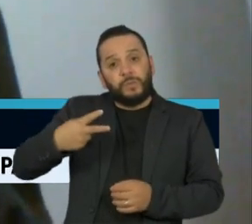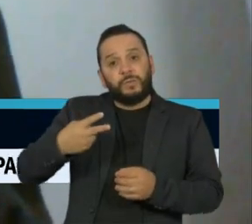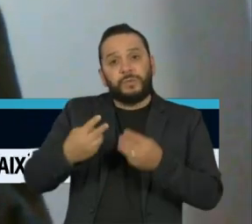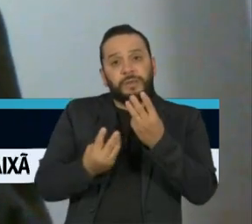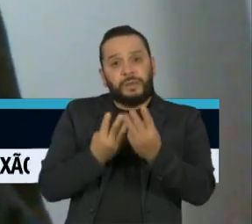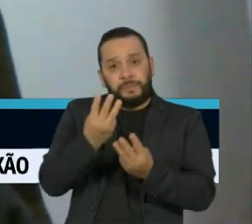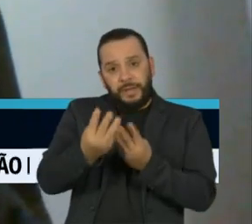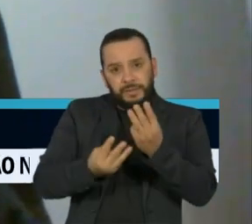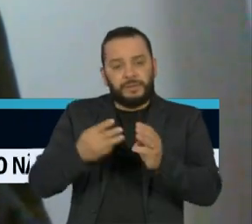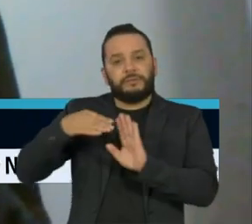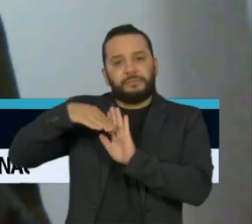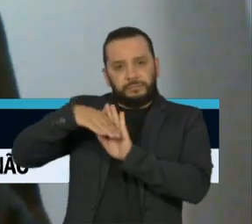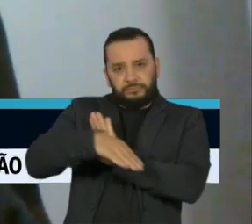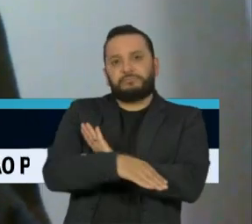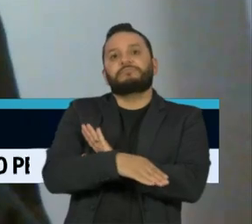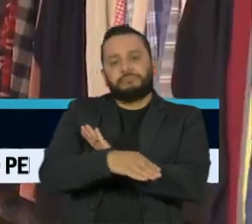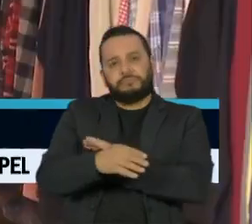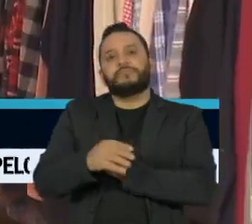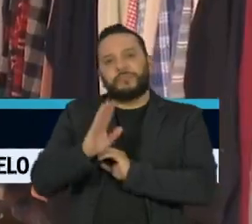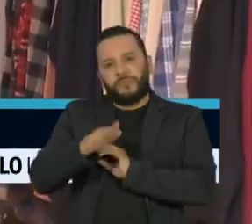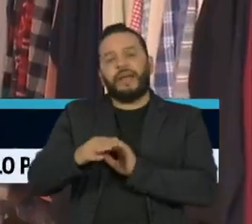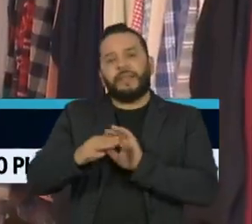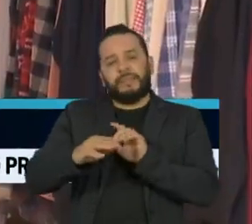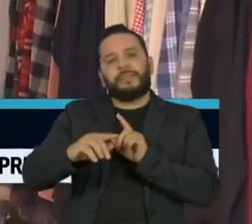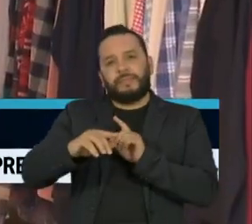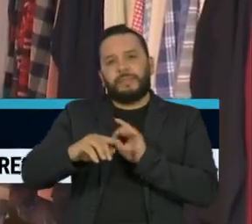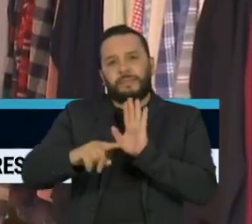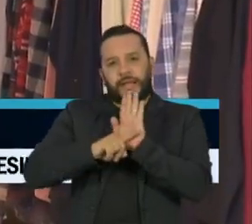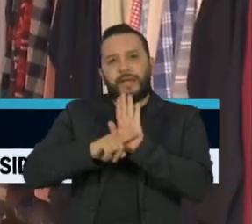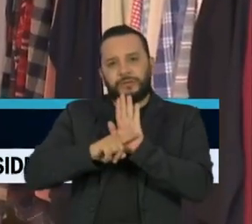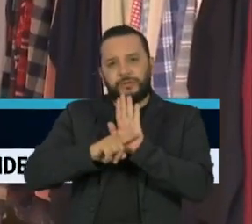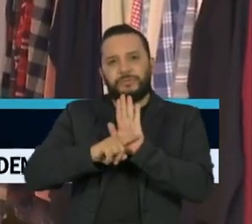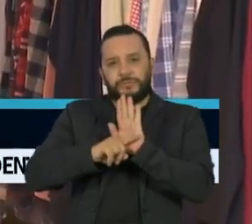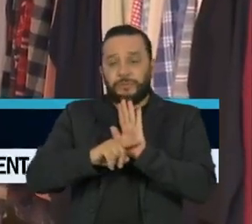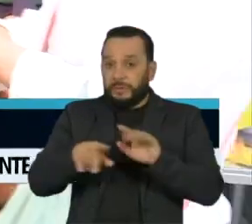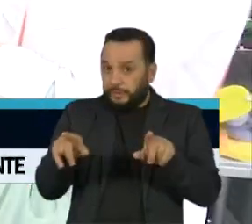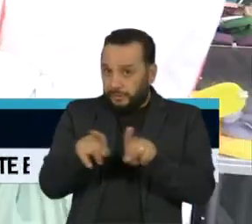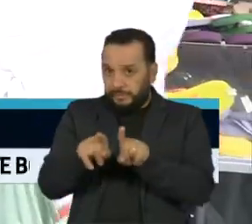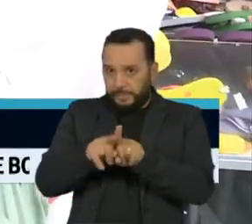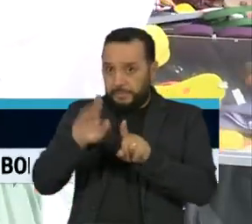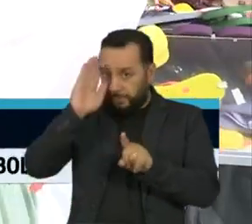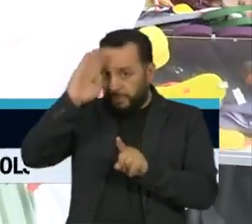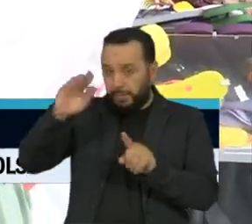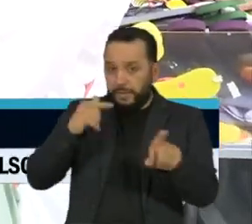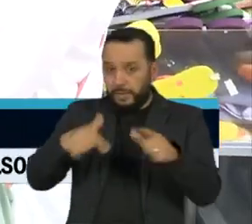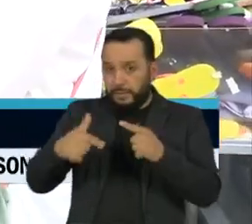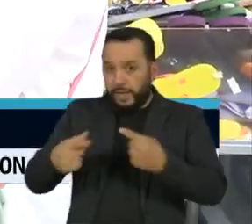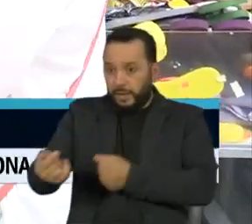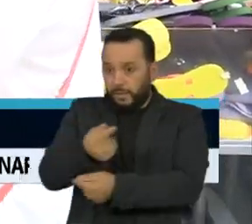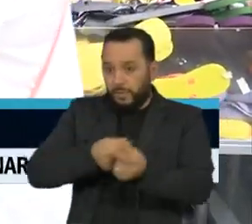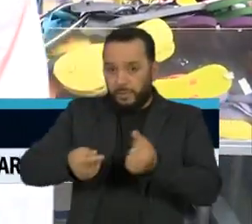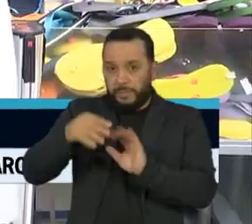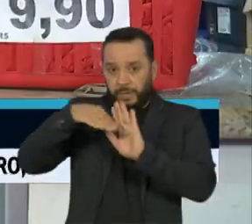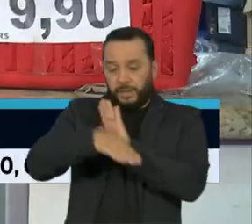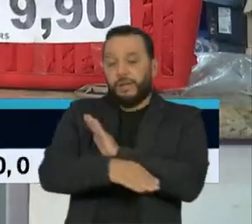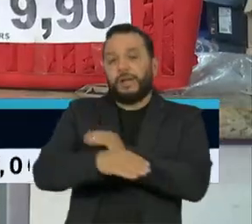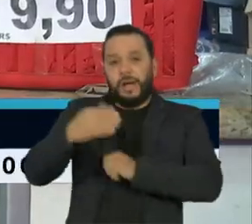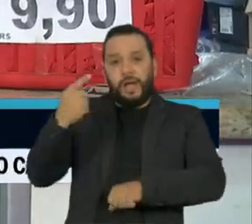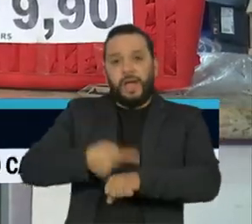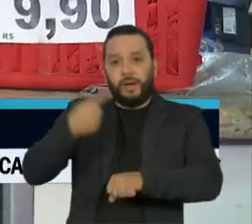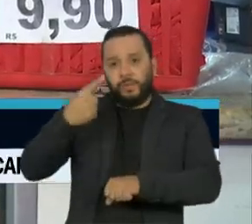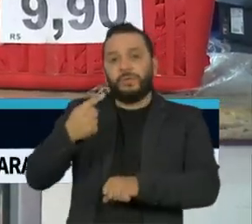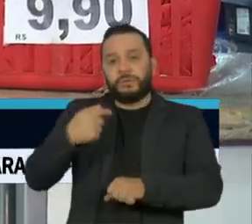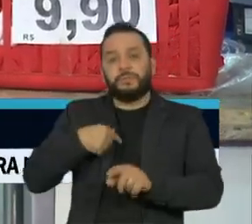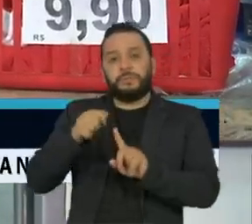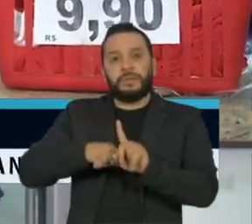ser negativo e bastante negativo. As principais atividades econômicas registraram queda recorde em abril, primeiro mês